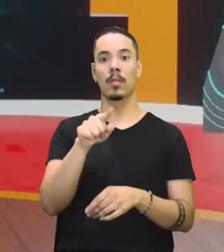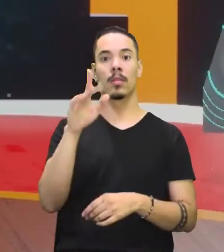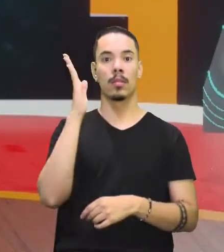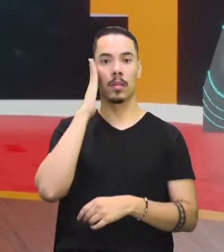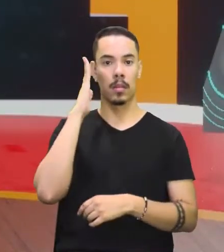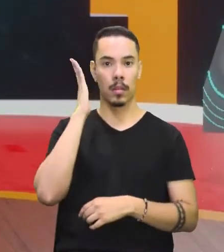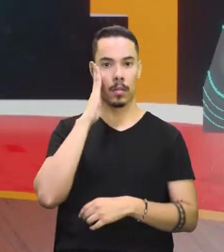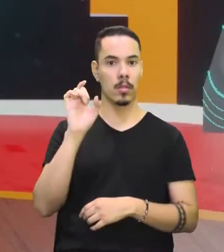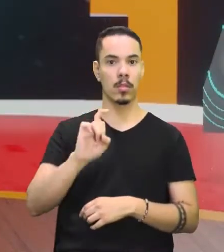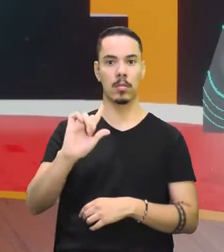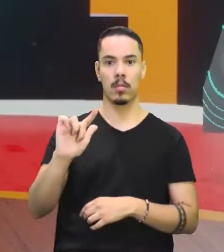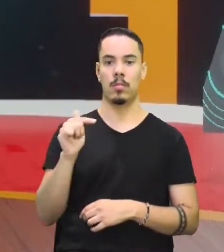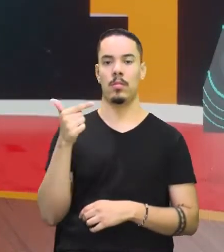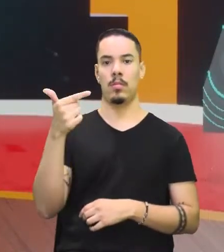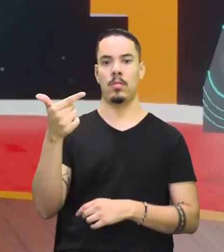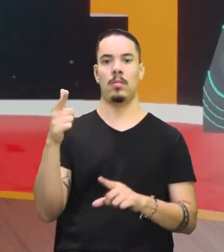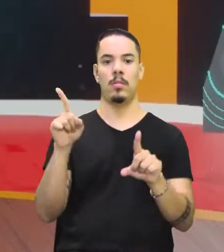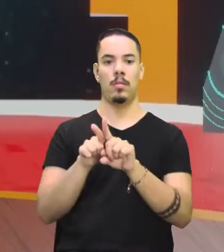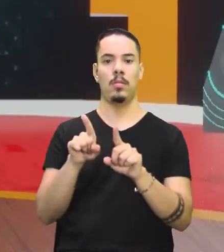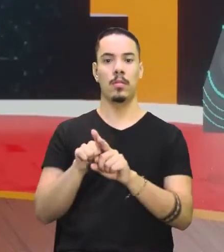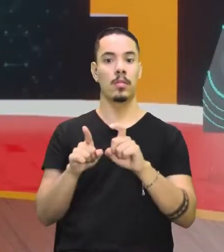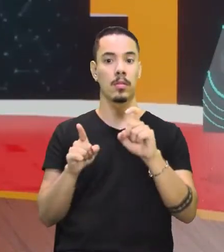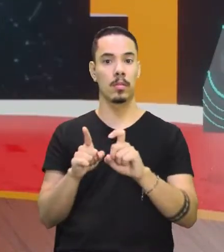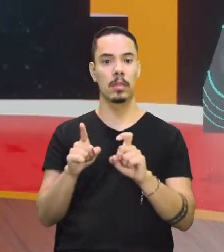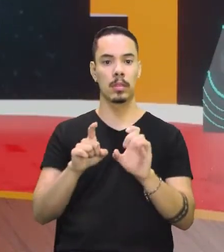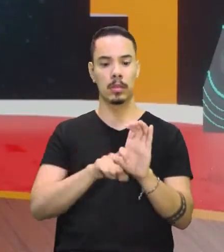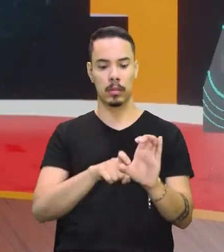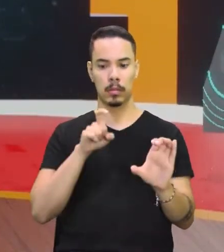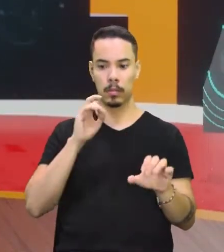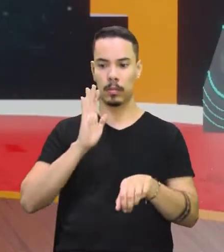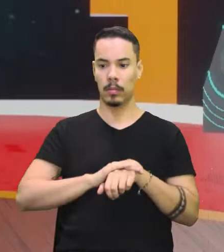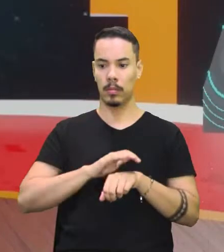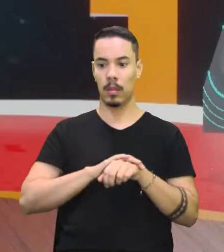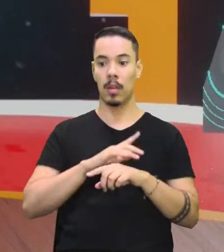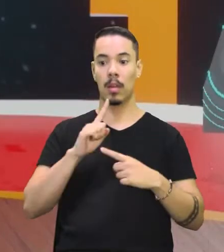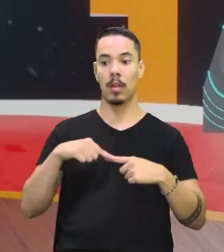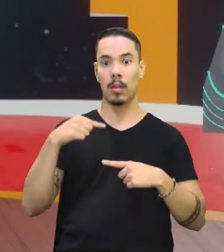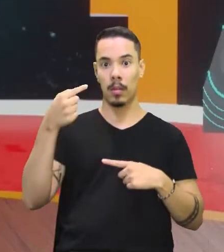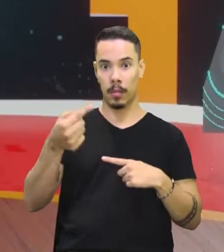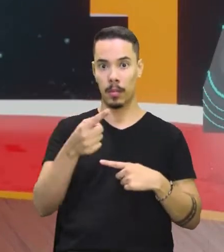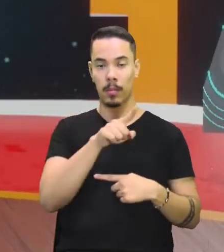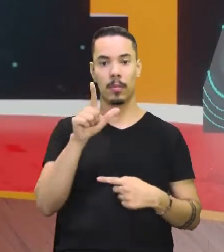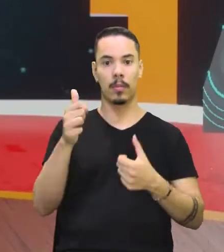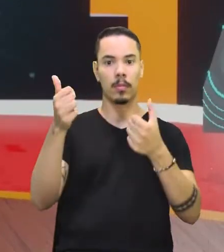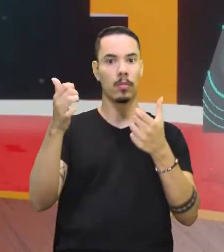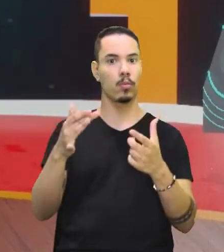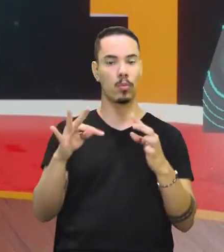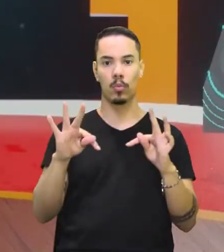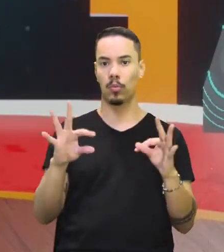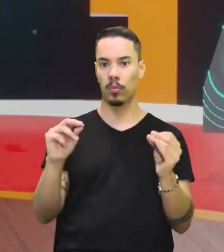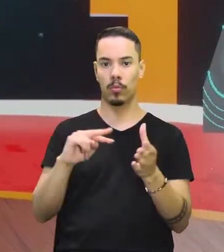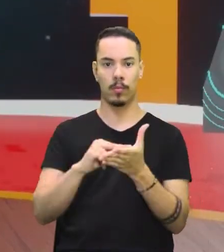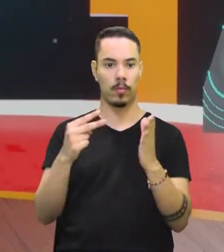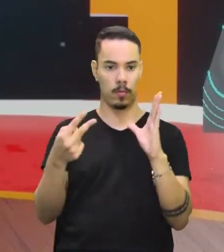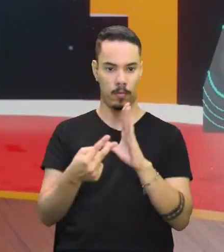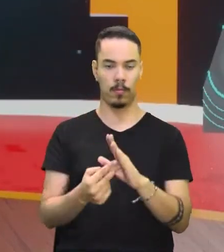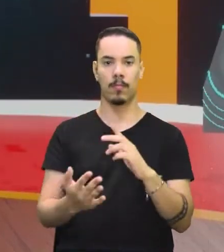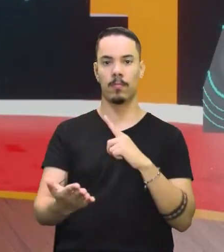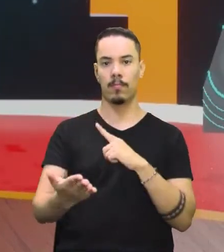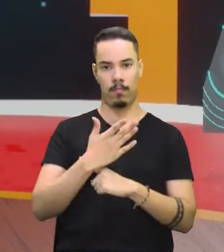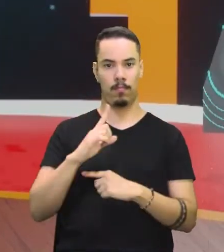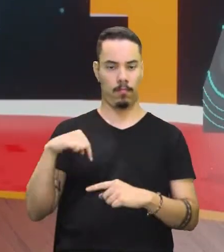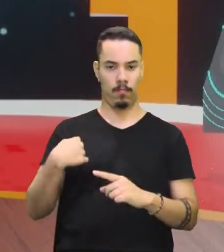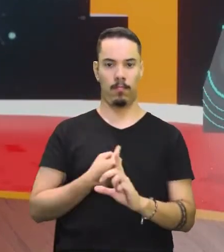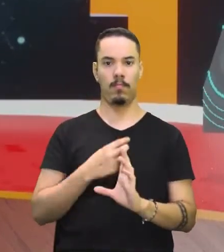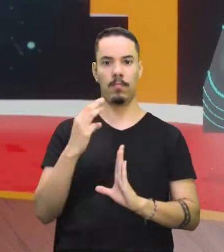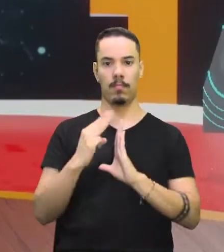quadrado, de x e o termo independente. Os coeficientes, eles dizem tudo e nos ajudam muito com esse método.